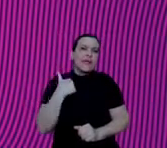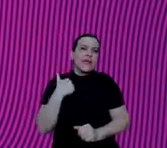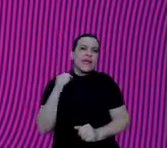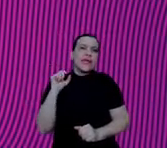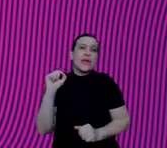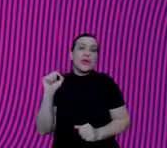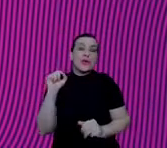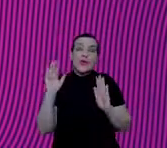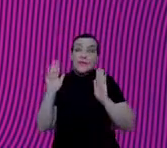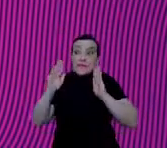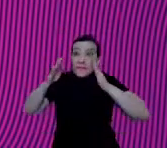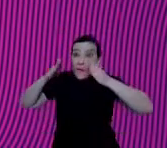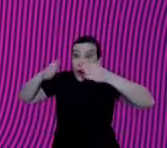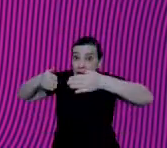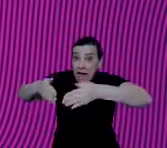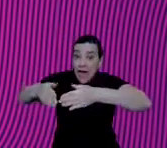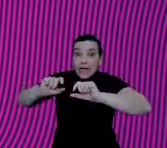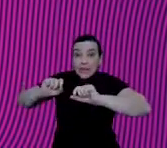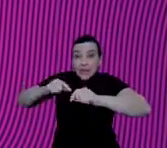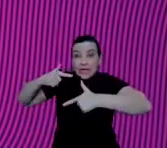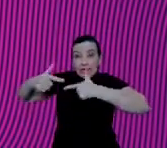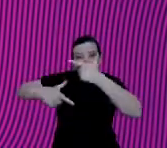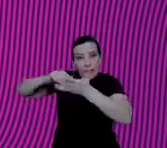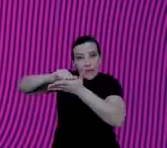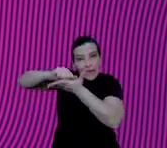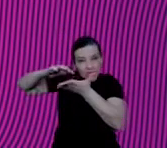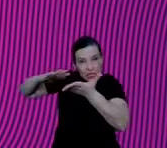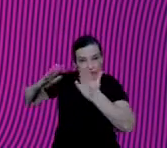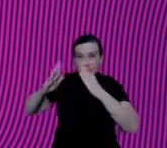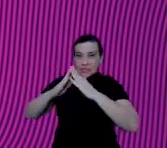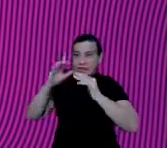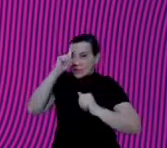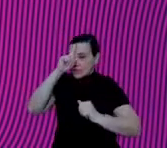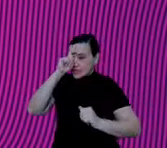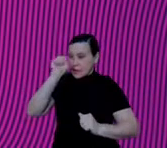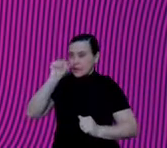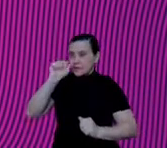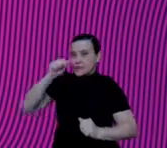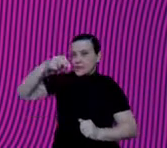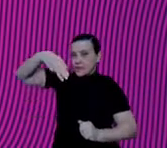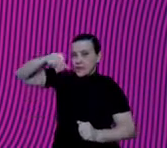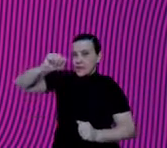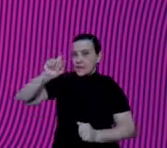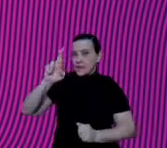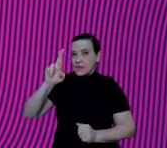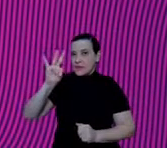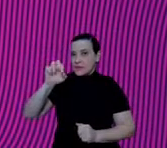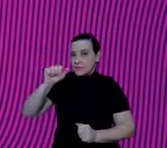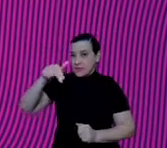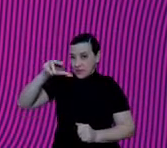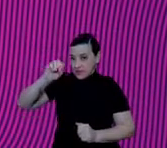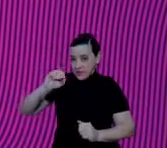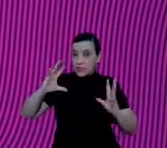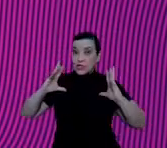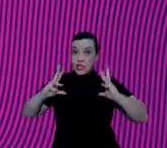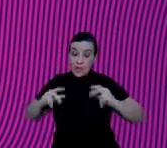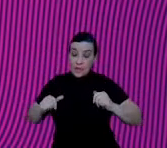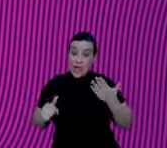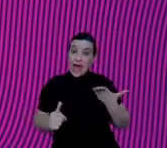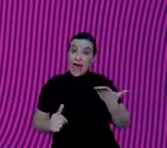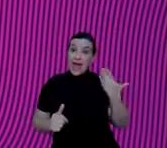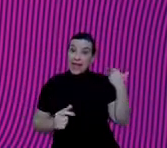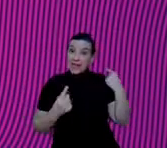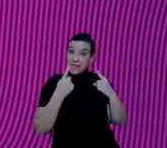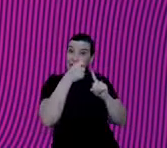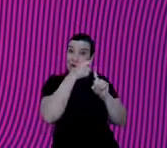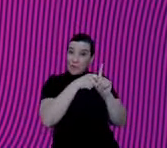minhas atividades no Samaritano Higienópolis, mas até um mês atrás eu estive à frente do SOI de